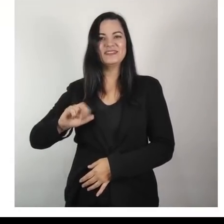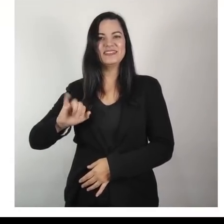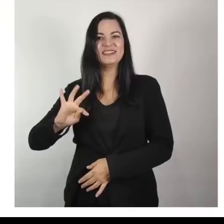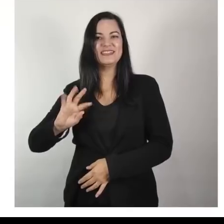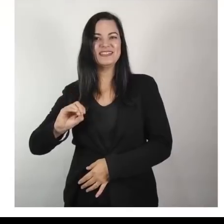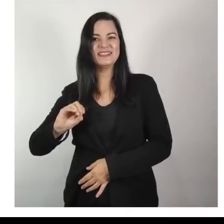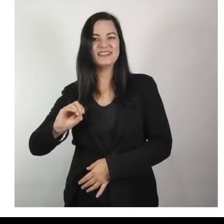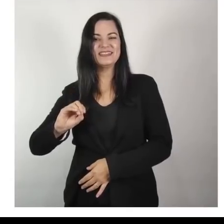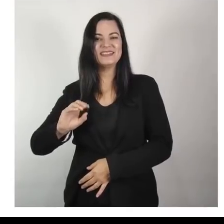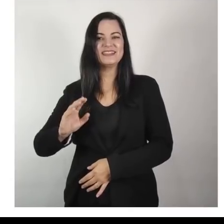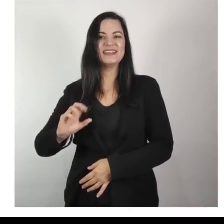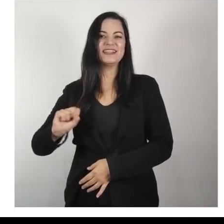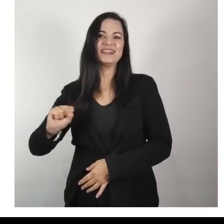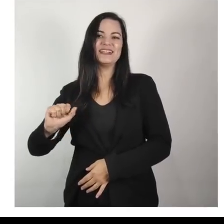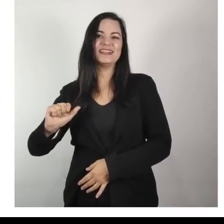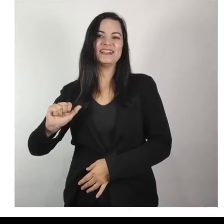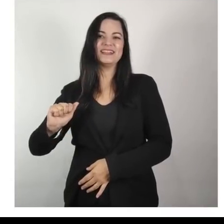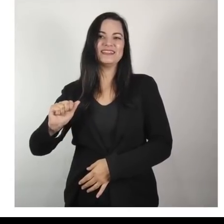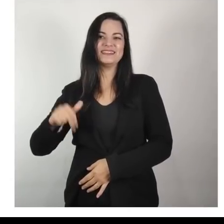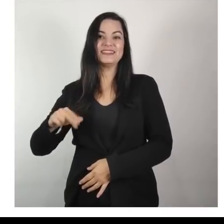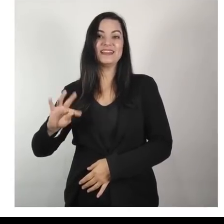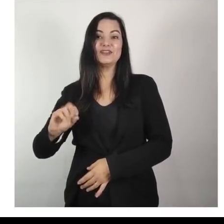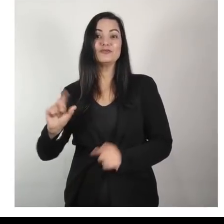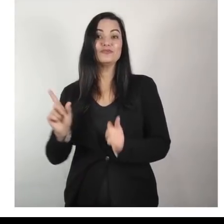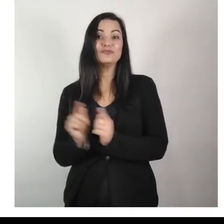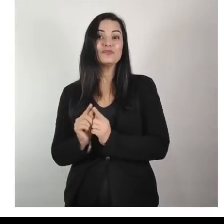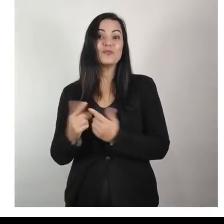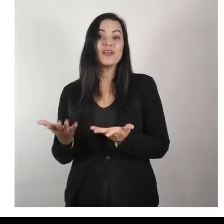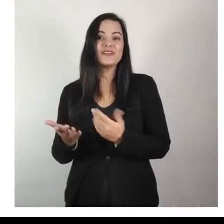região sudeste. Qual é a sigla?